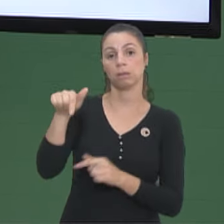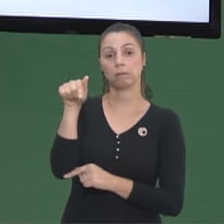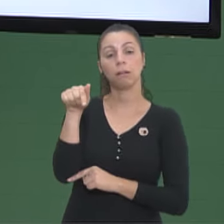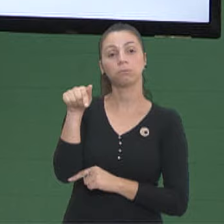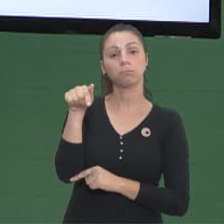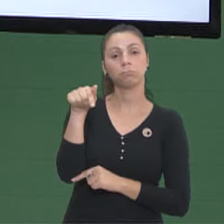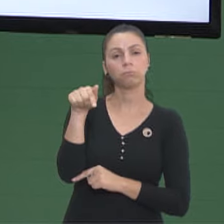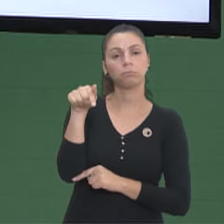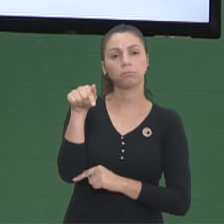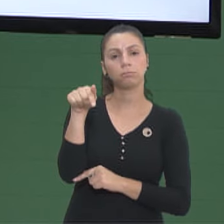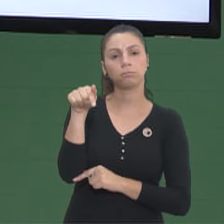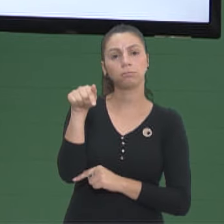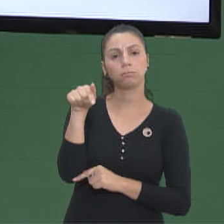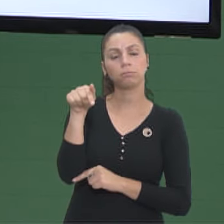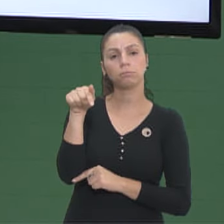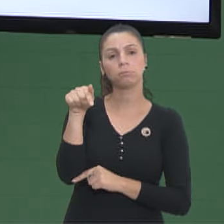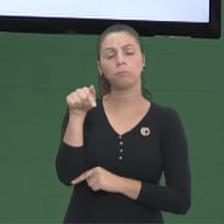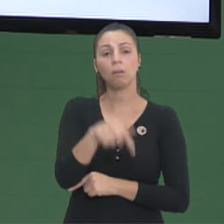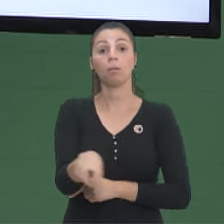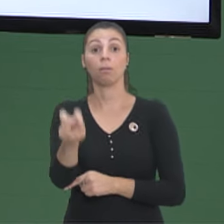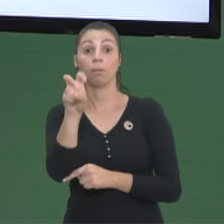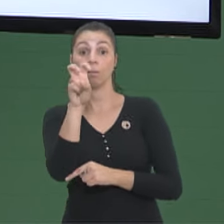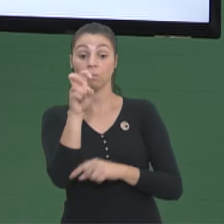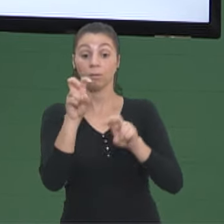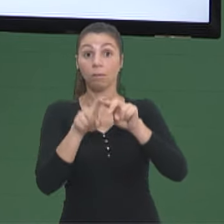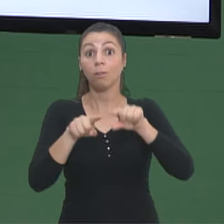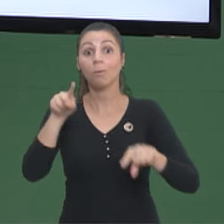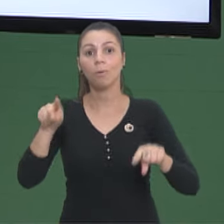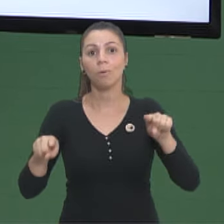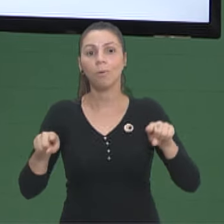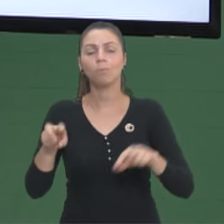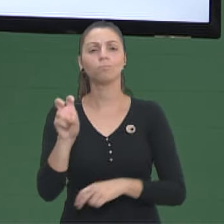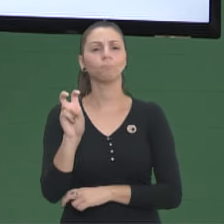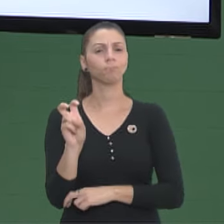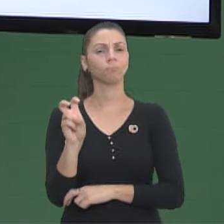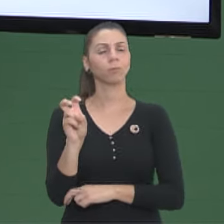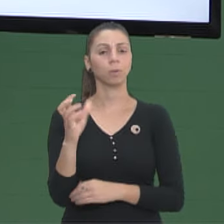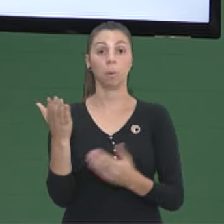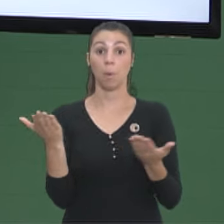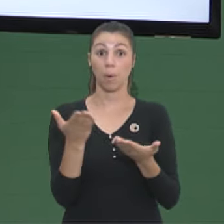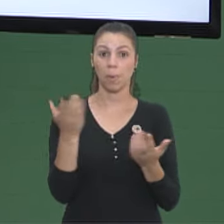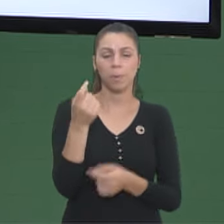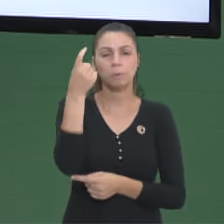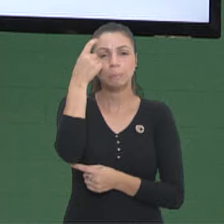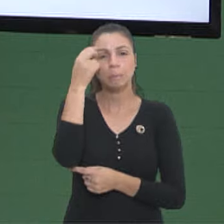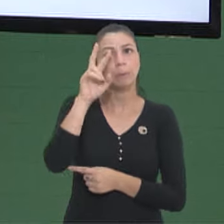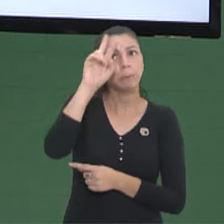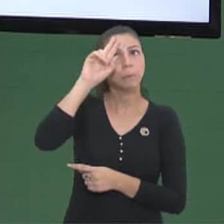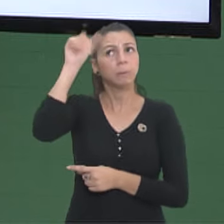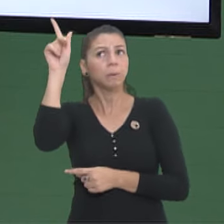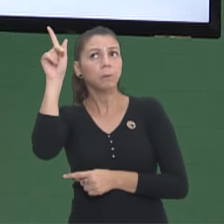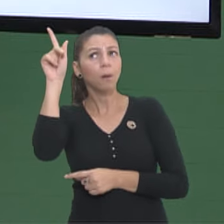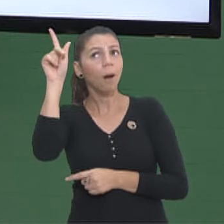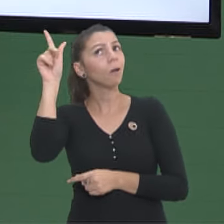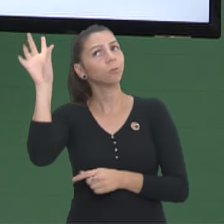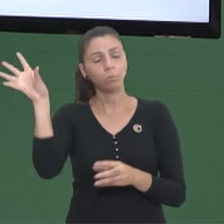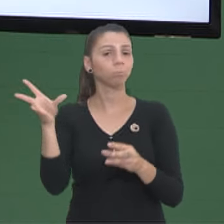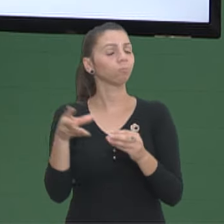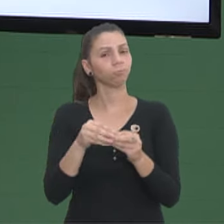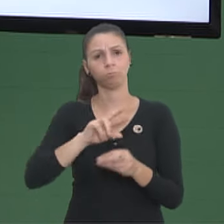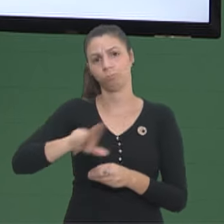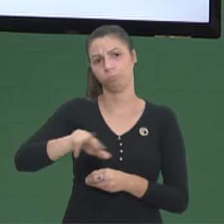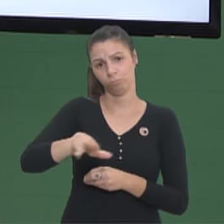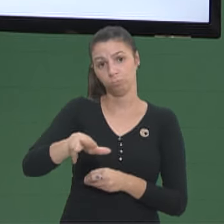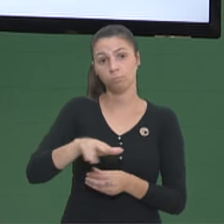de quanto? Vai ser de 5. Ah, então agora eu penso diferente, eu não juntei, né? Vamos voltar no